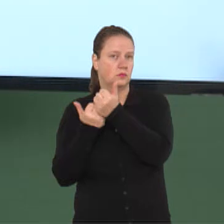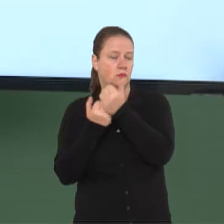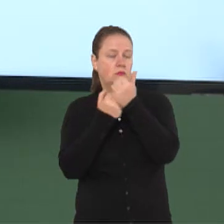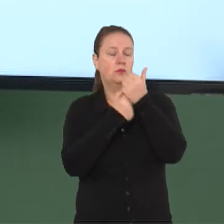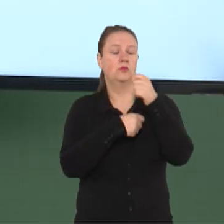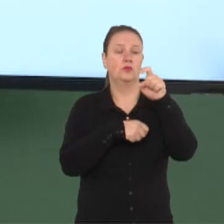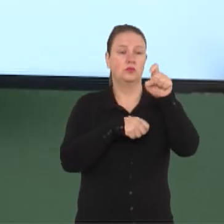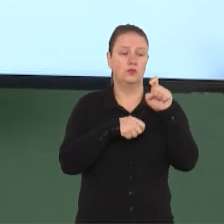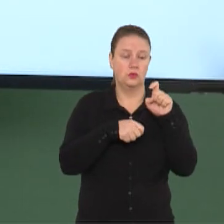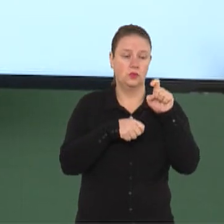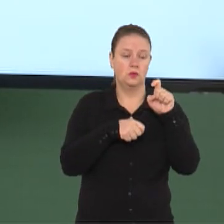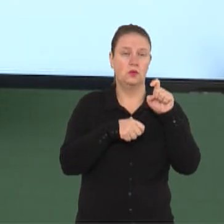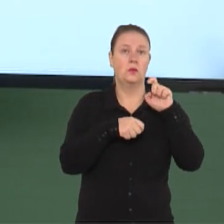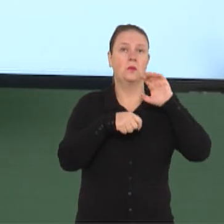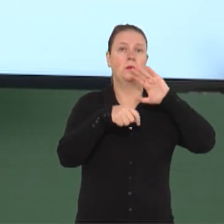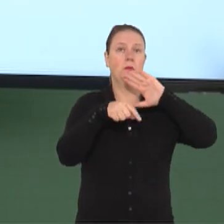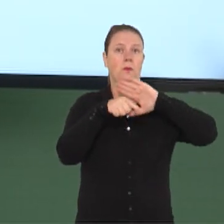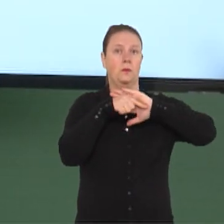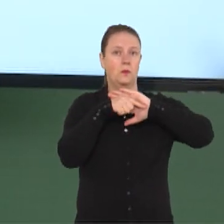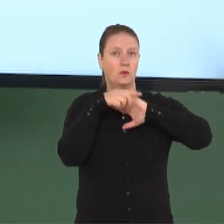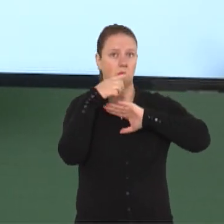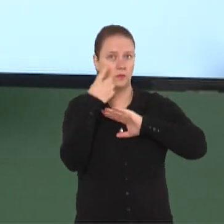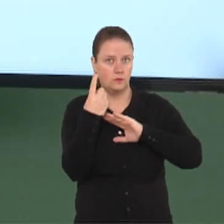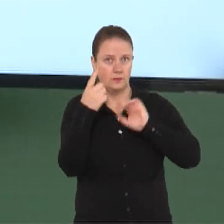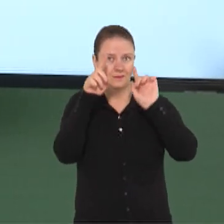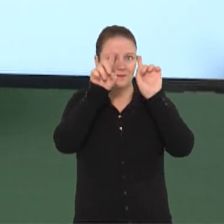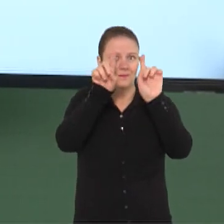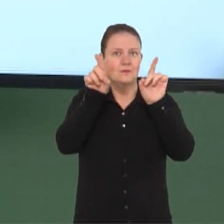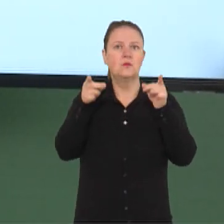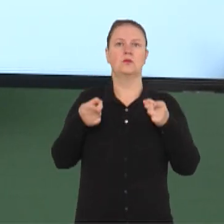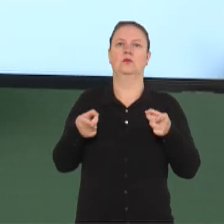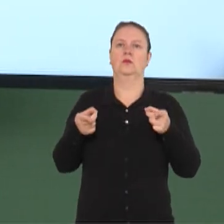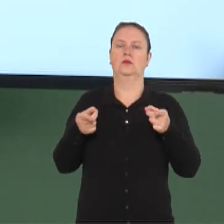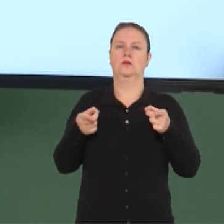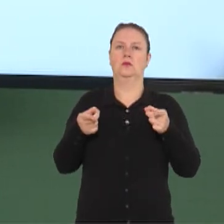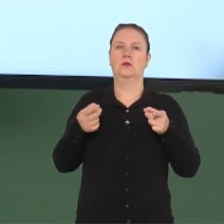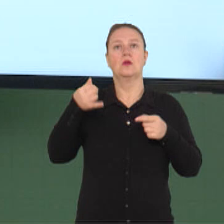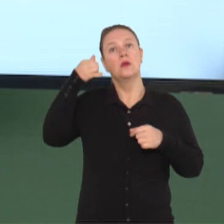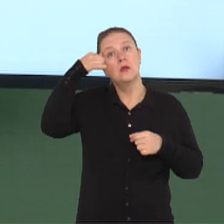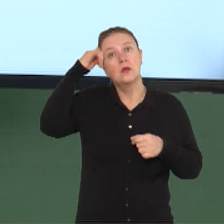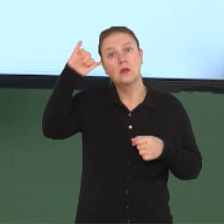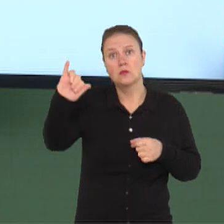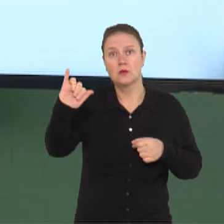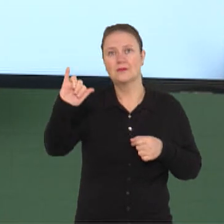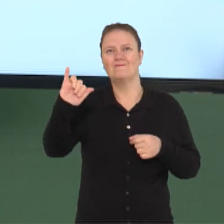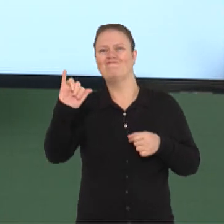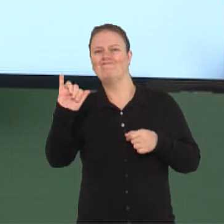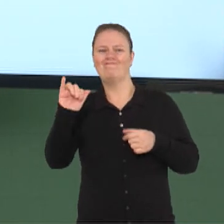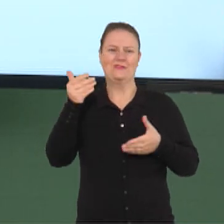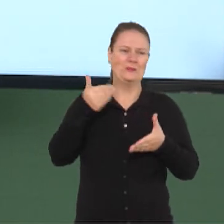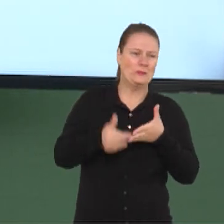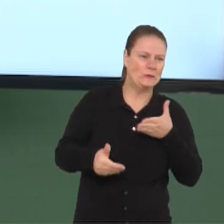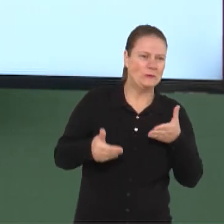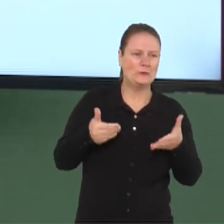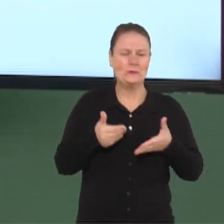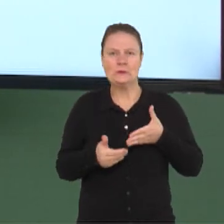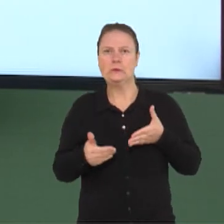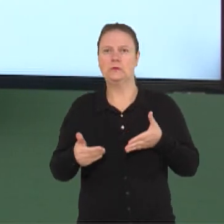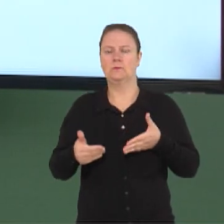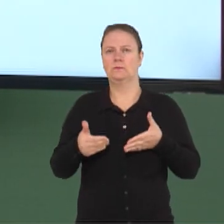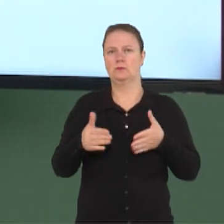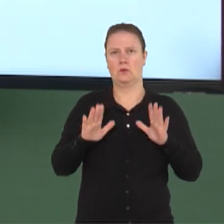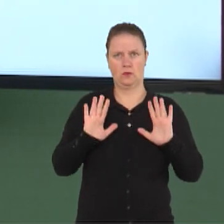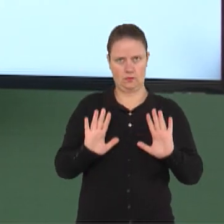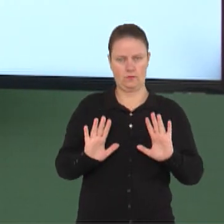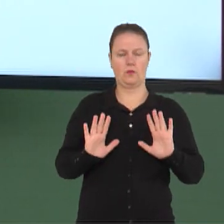quando vai substituir algo entre parênteses, para não se perder com os sinais.